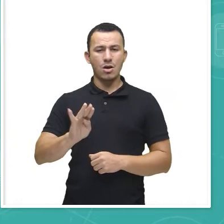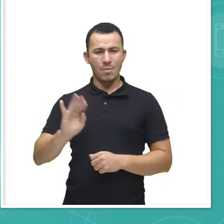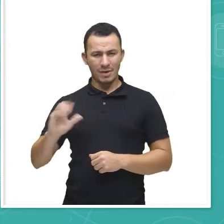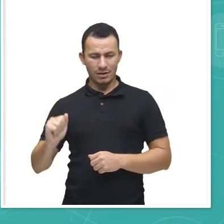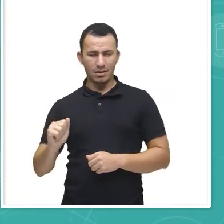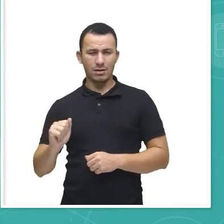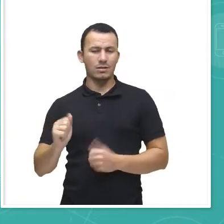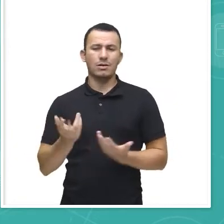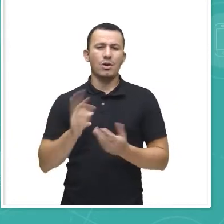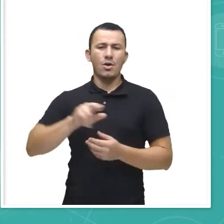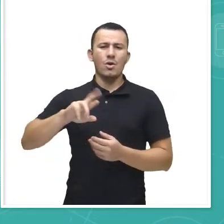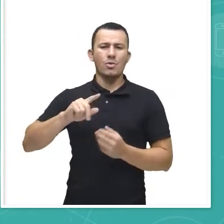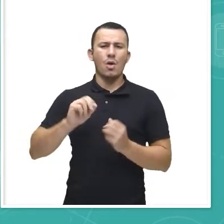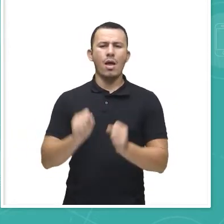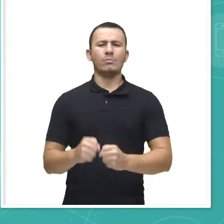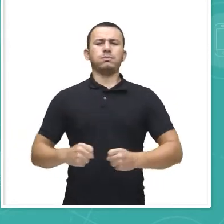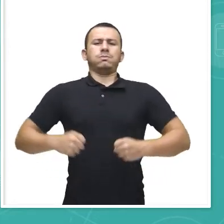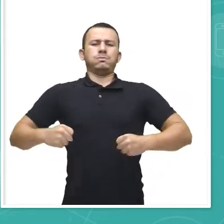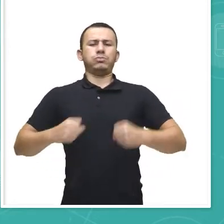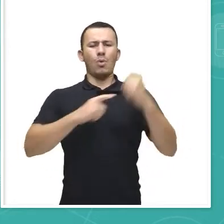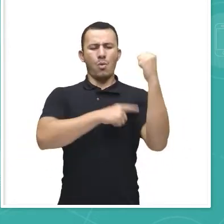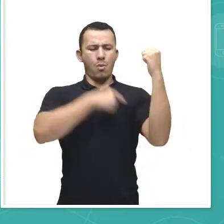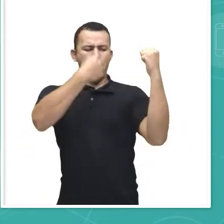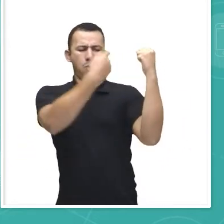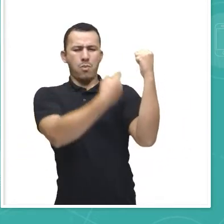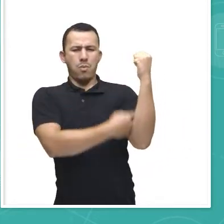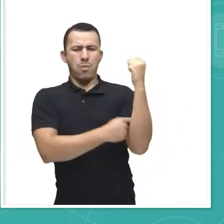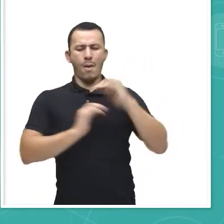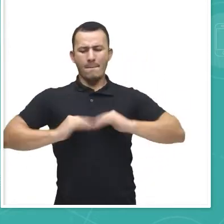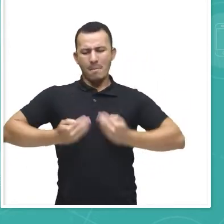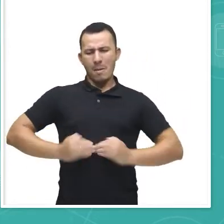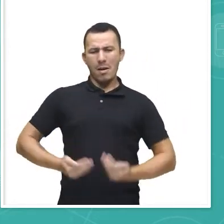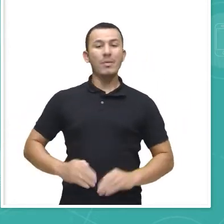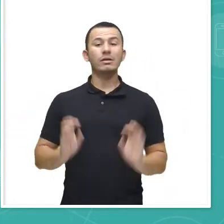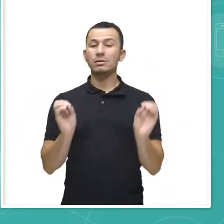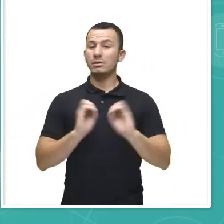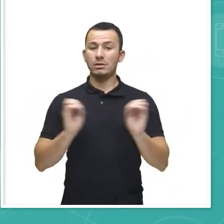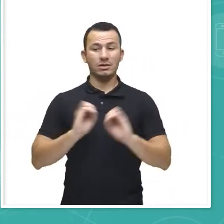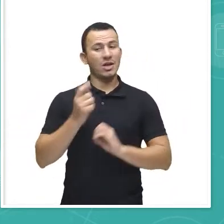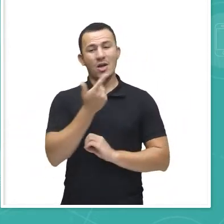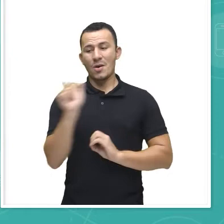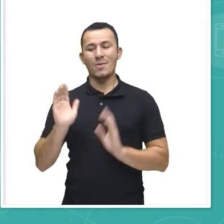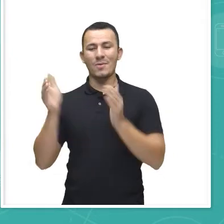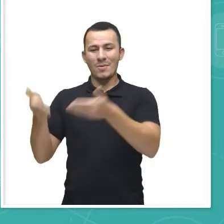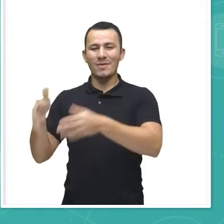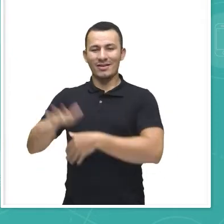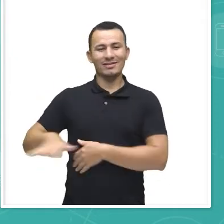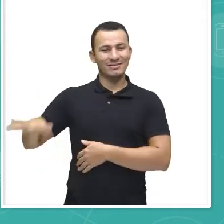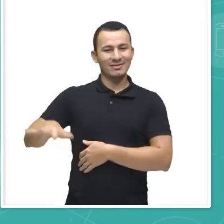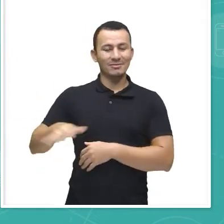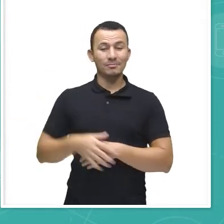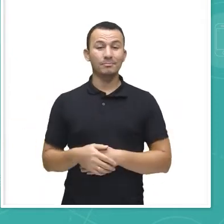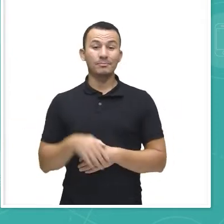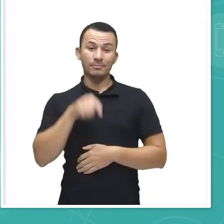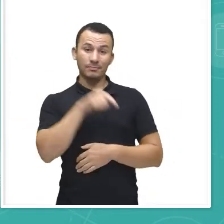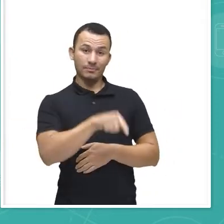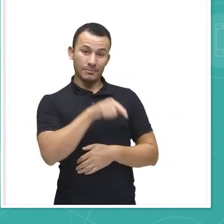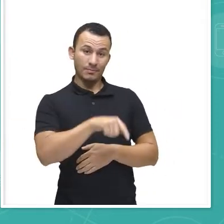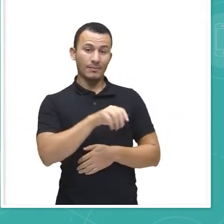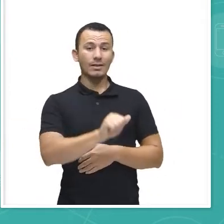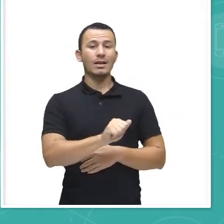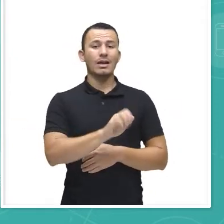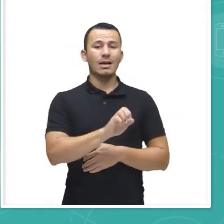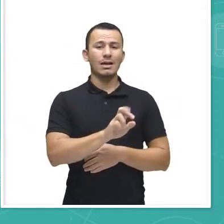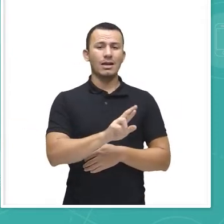ficar com um músculo volumoso, obter hipertrofia. Isso daí é outro ramo. Na ginástica aeróbica, a